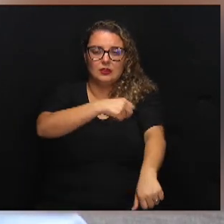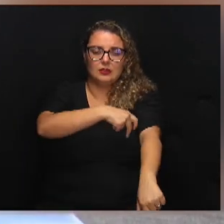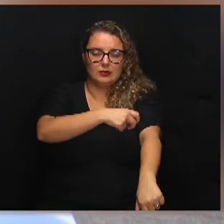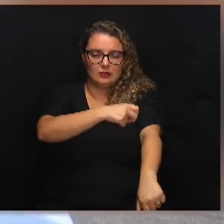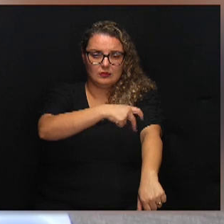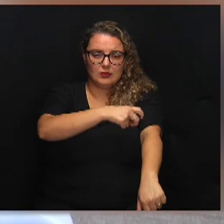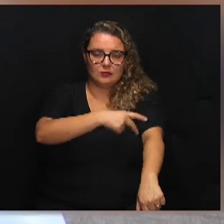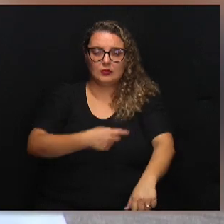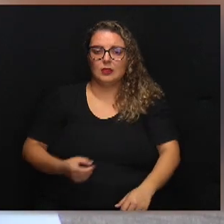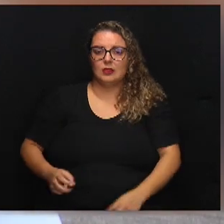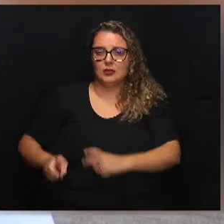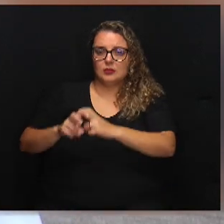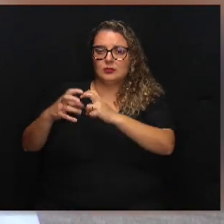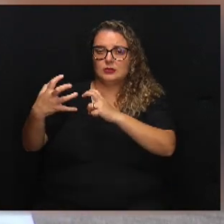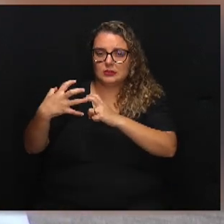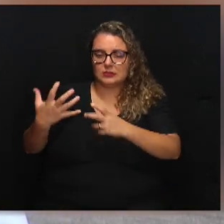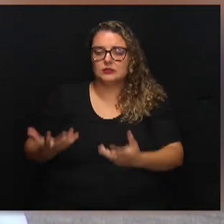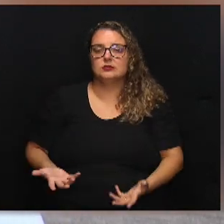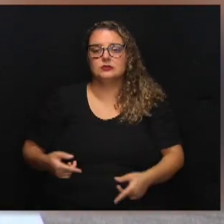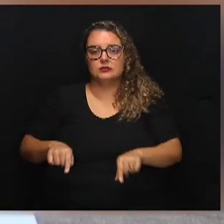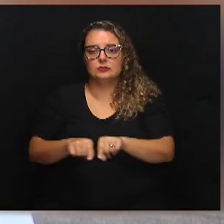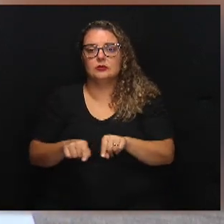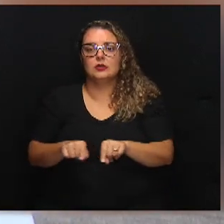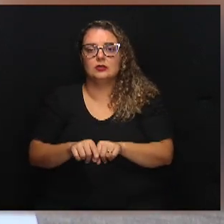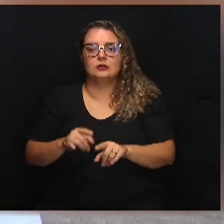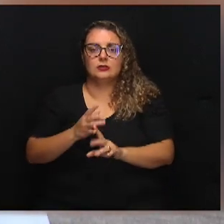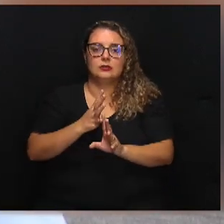Então, é o atendimento prioritário nas filas de